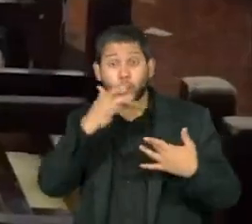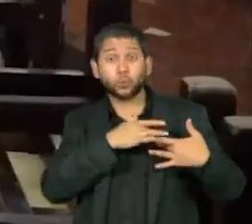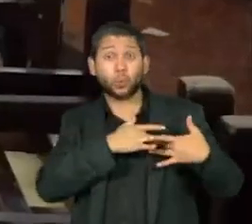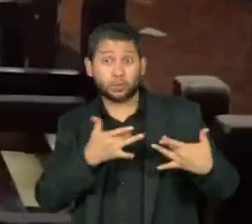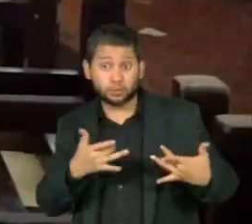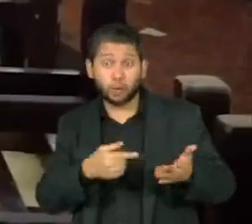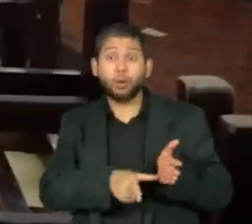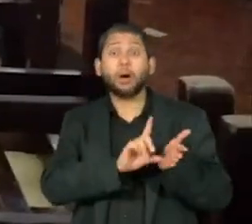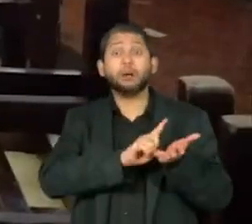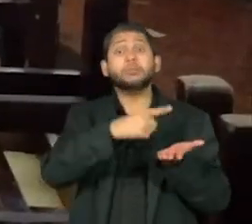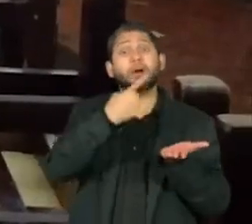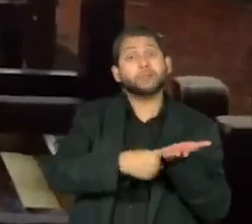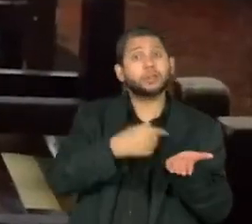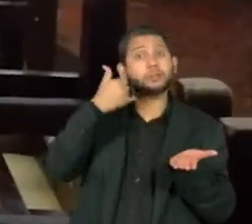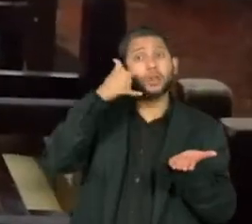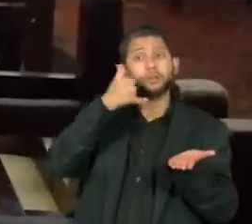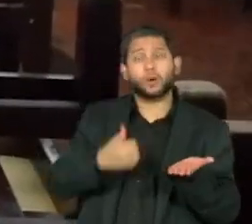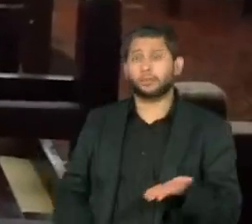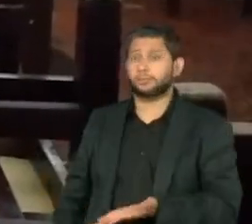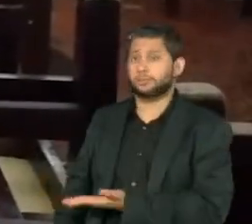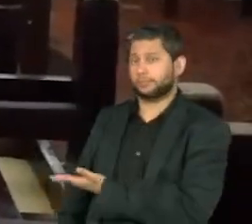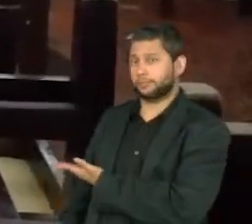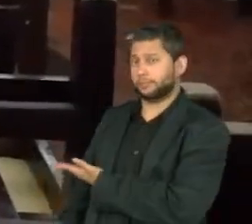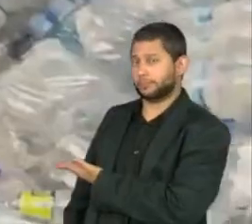ser agendadas pelo telefone